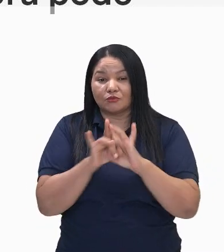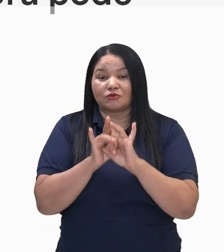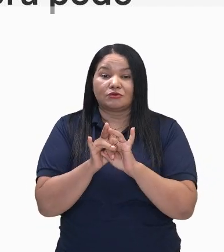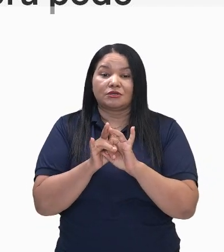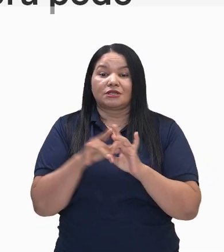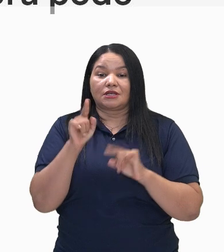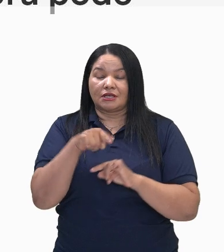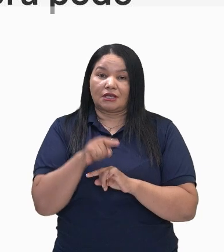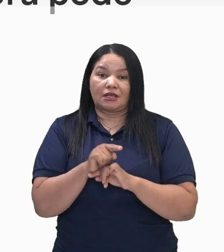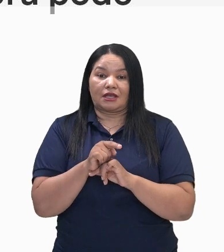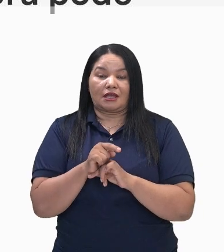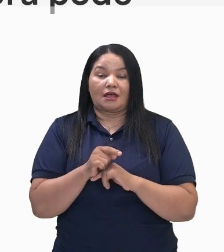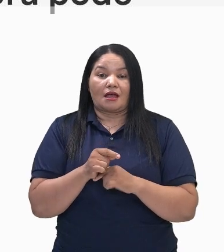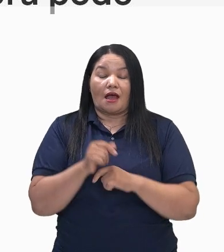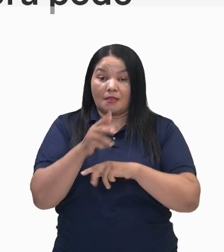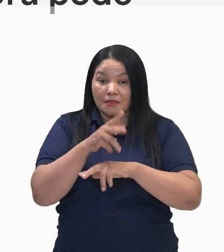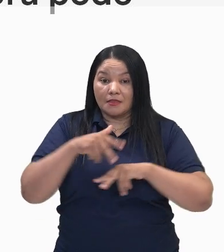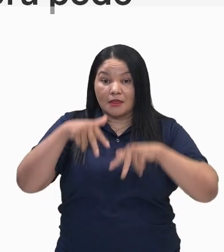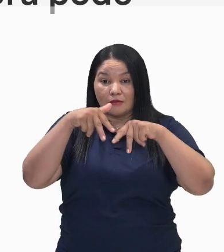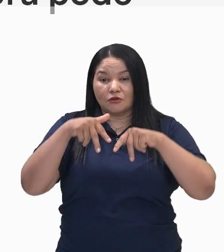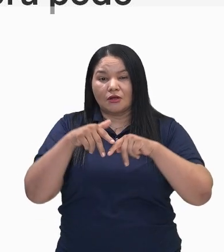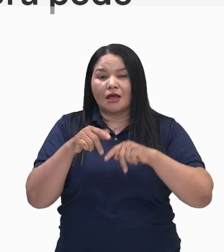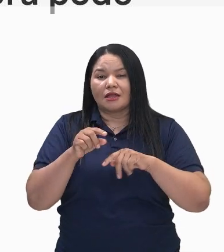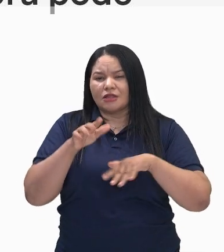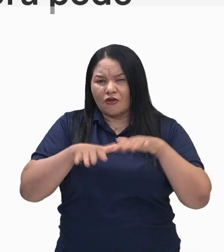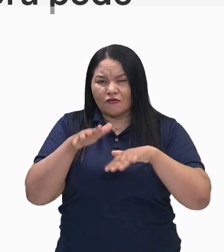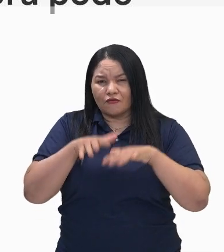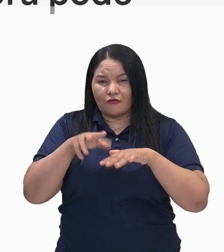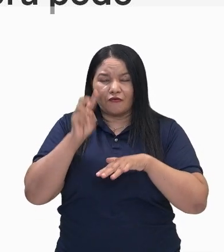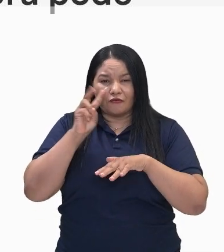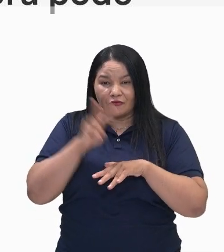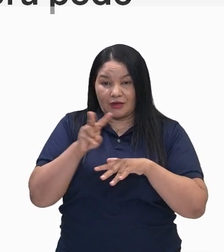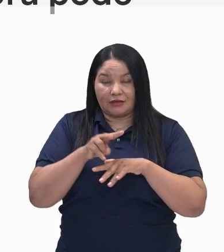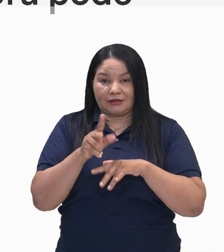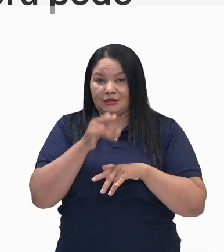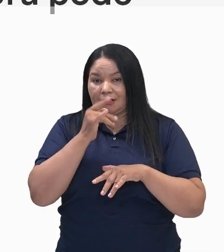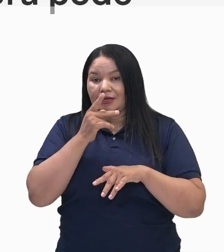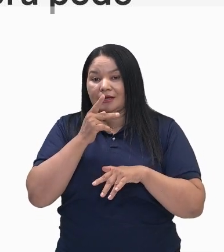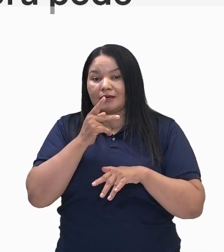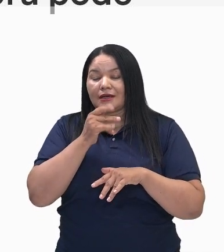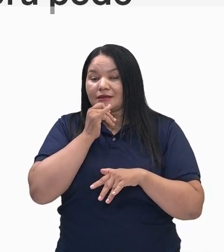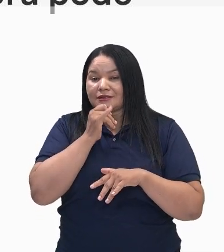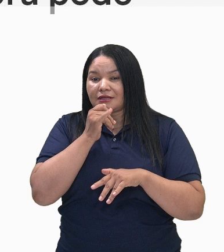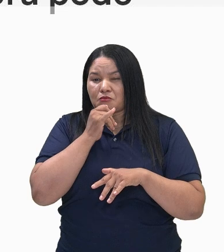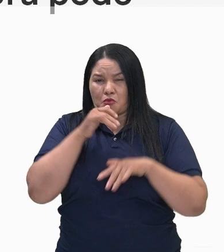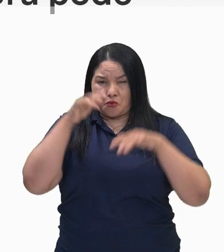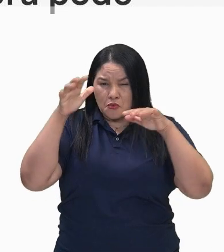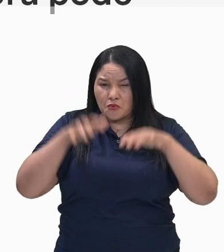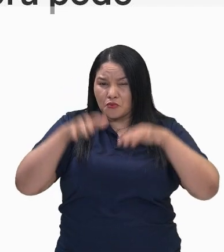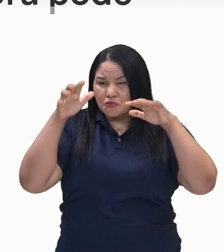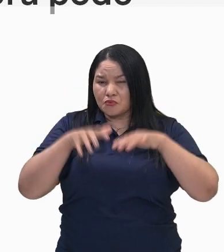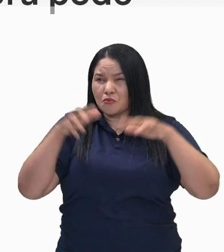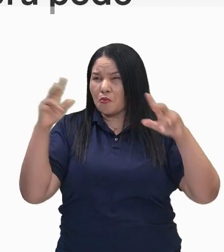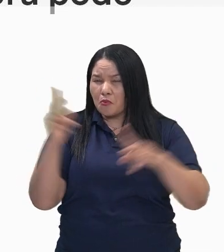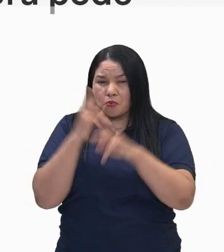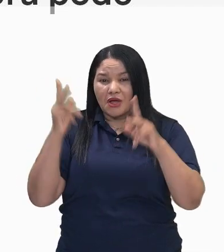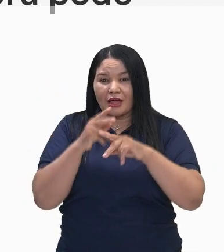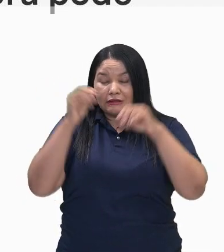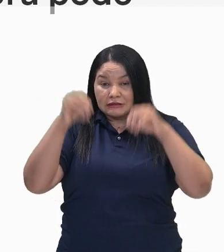experiência cênica. Ora, de repente está numa tempestade, como é que vai fazer chover dentro de um